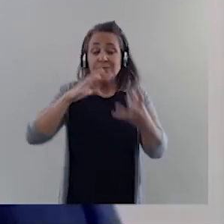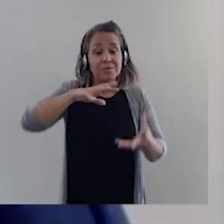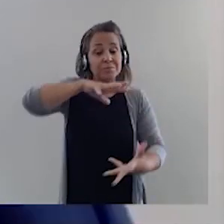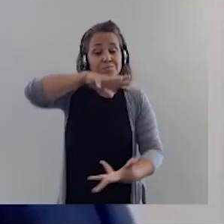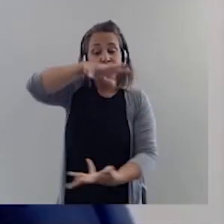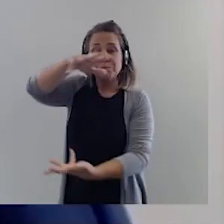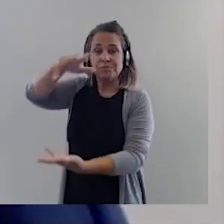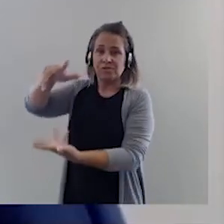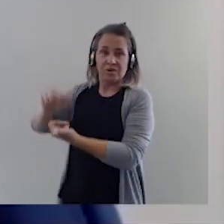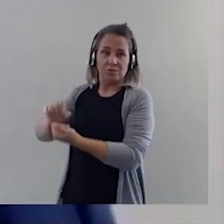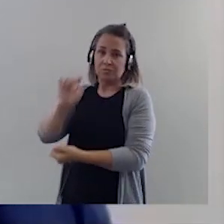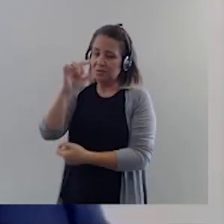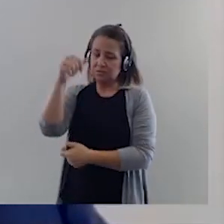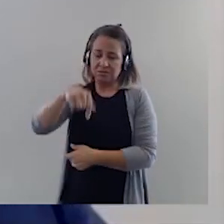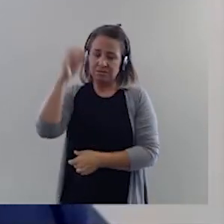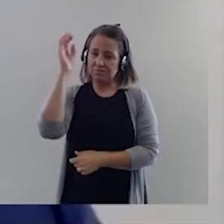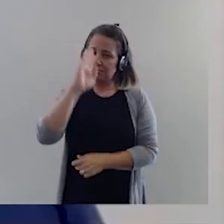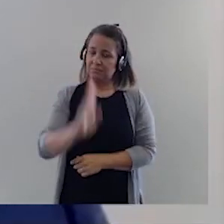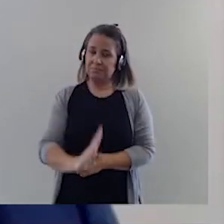mundial. O